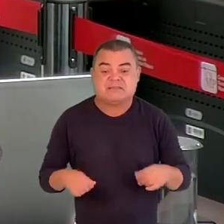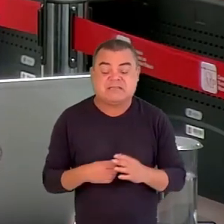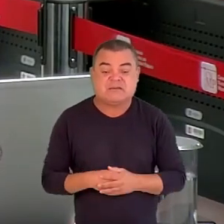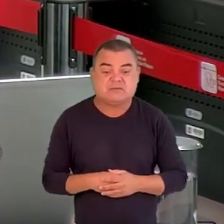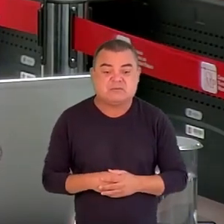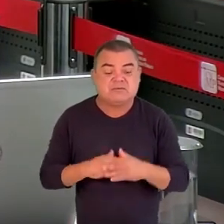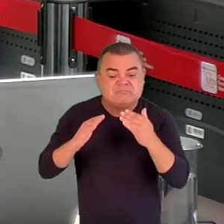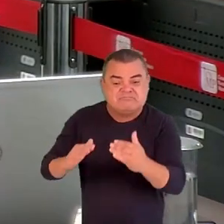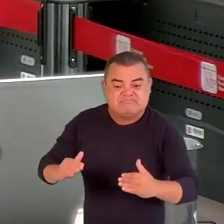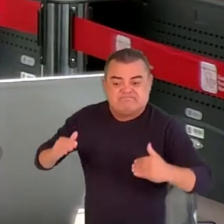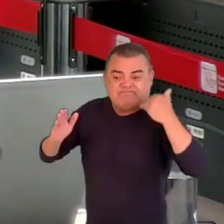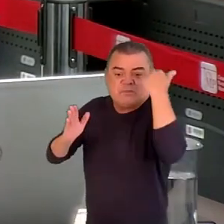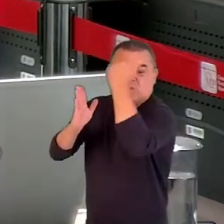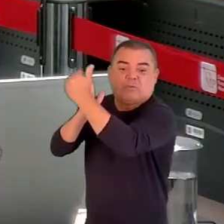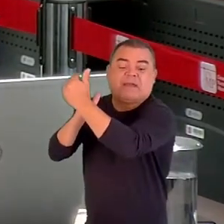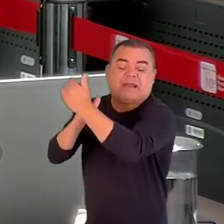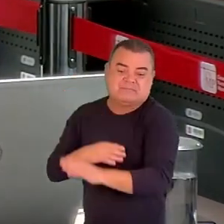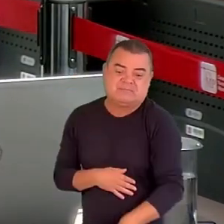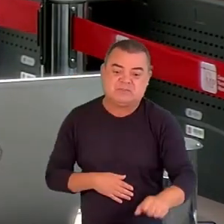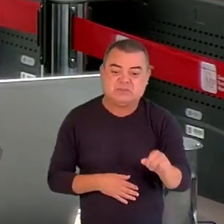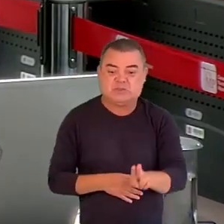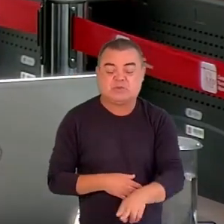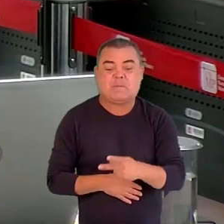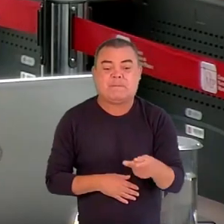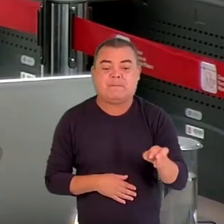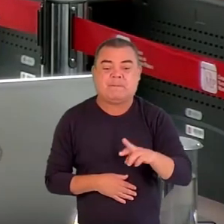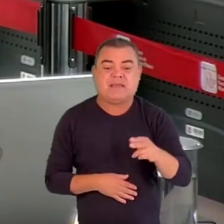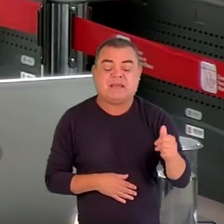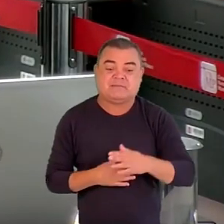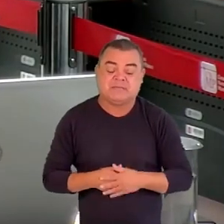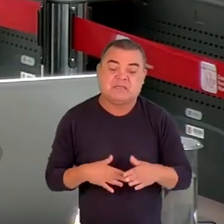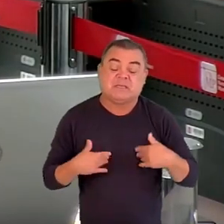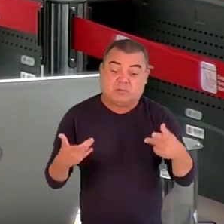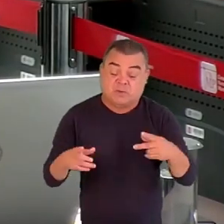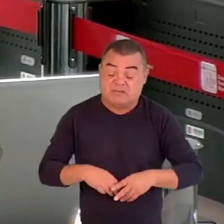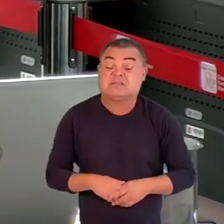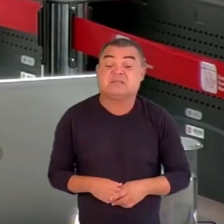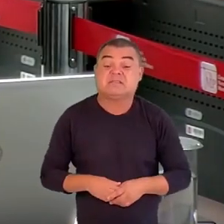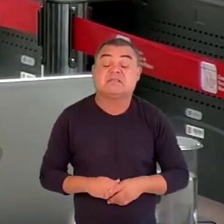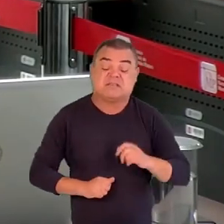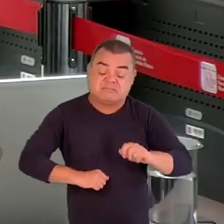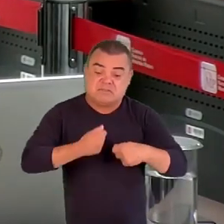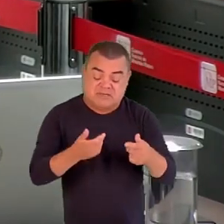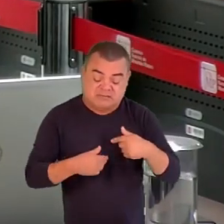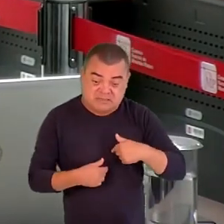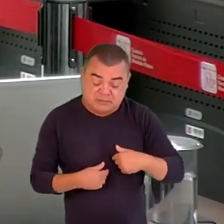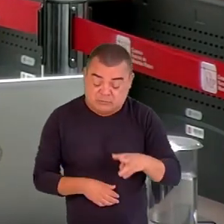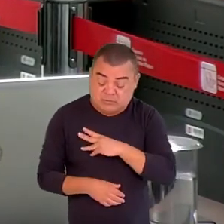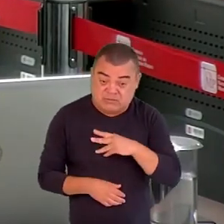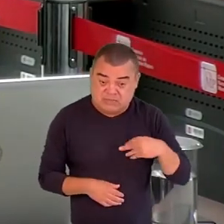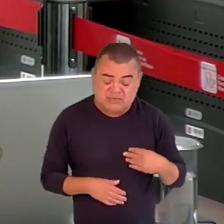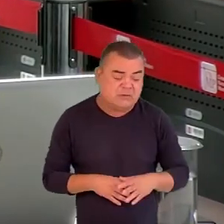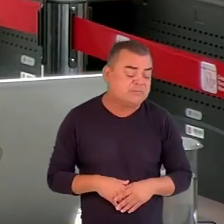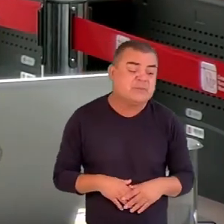superação se dá por gestos como esse aqui do Conselho e de toda a sociedade civil, pelo que eu pude acompanhar,